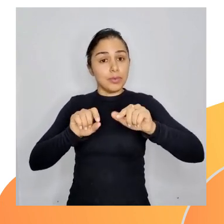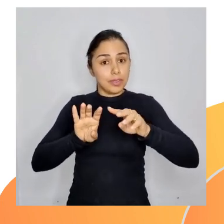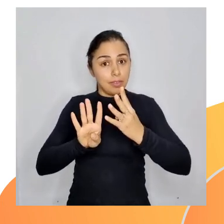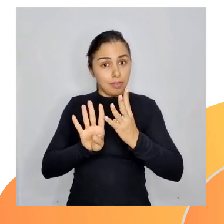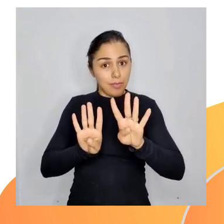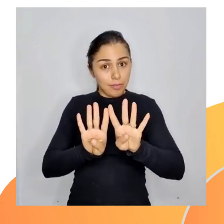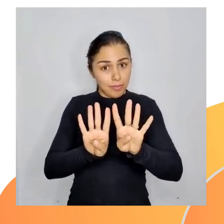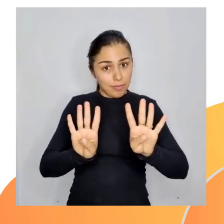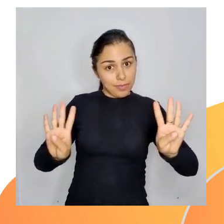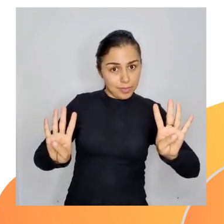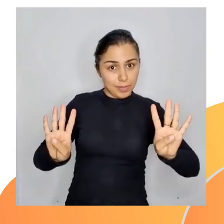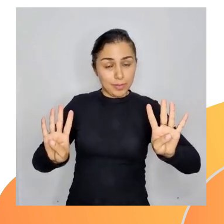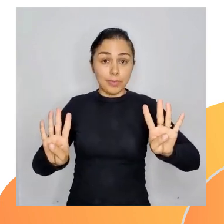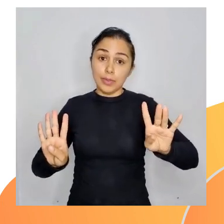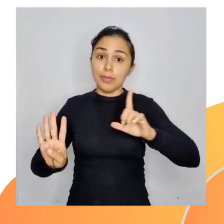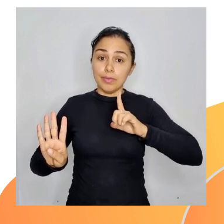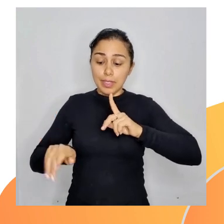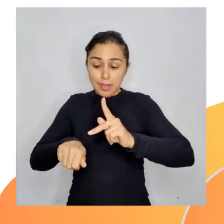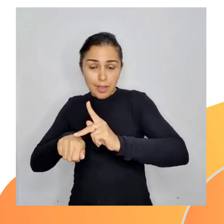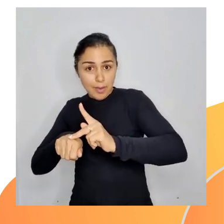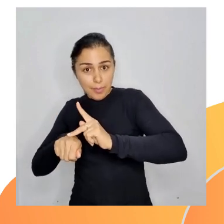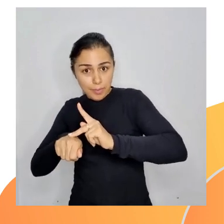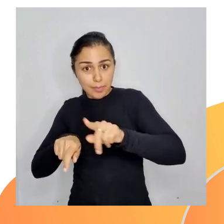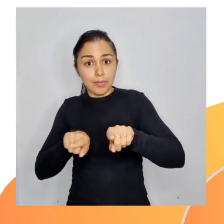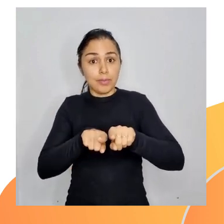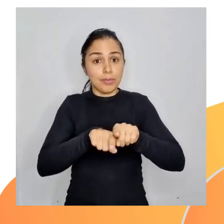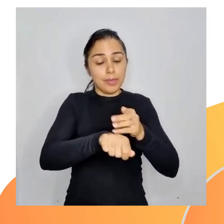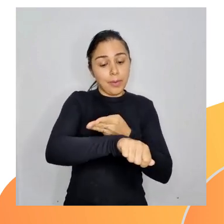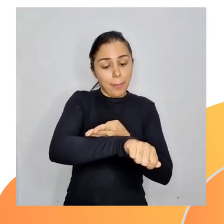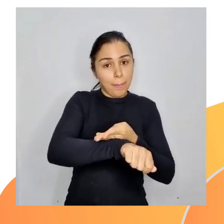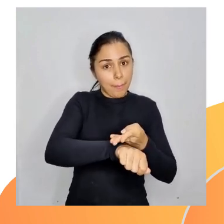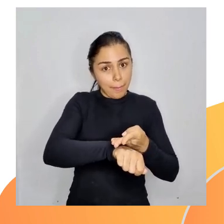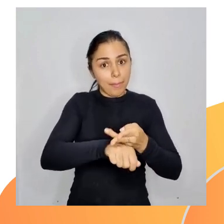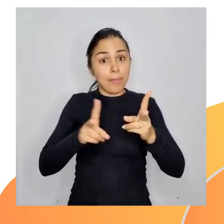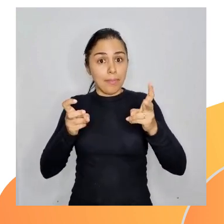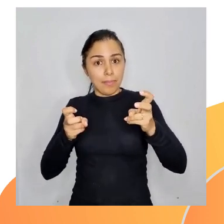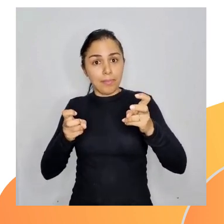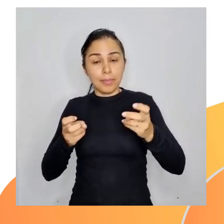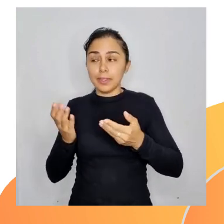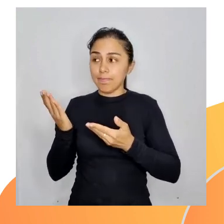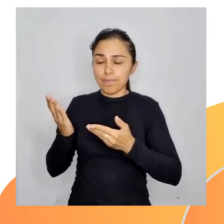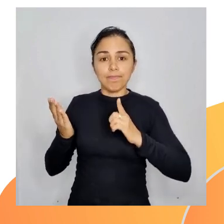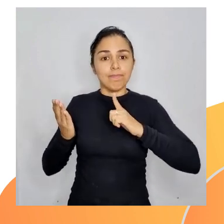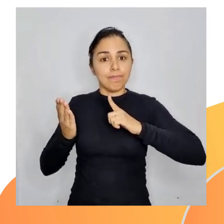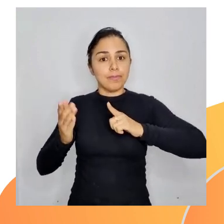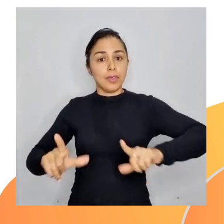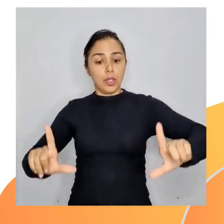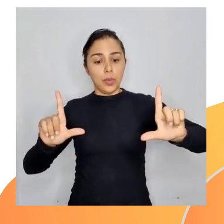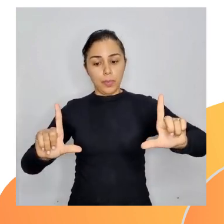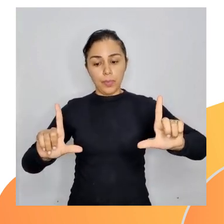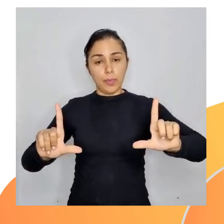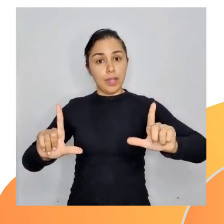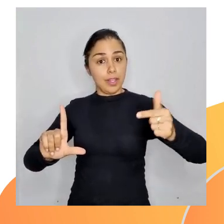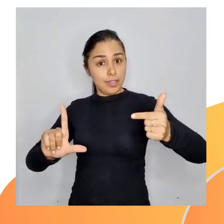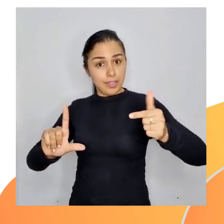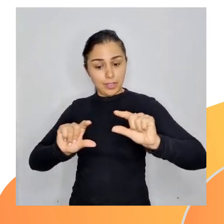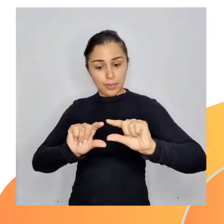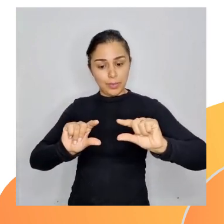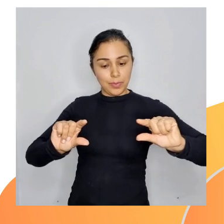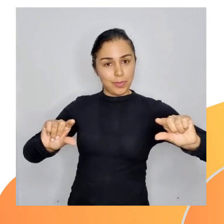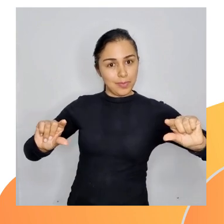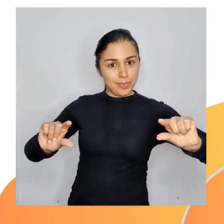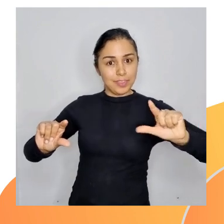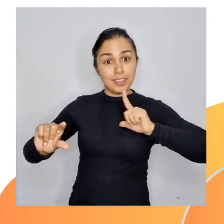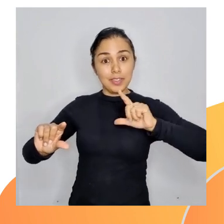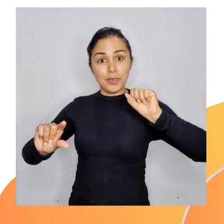pretas, ok? Então quando você vai montar o jogo, a gente orienta, claro, que você inicie colocando os peões na